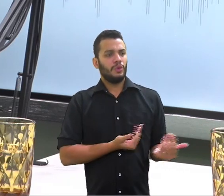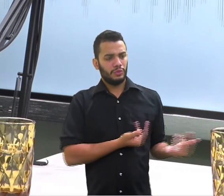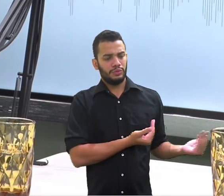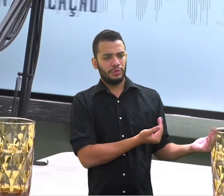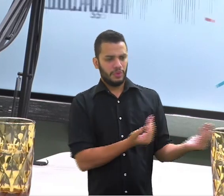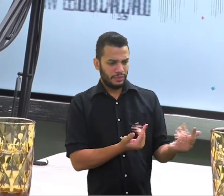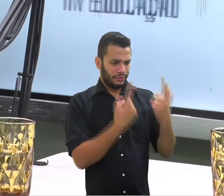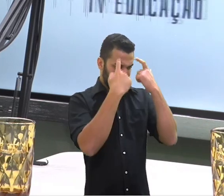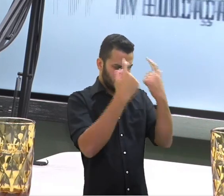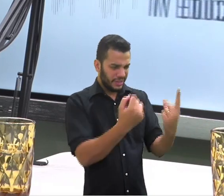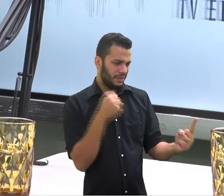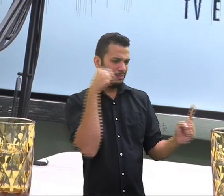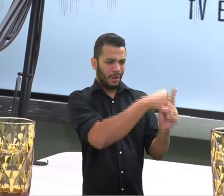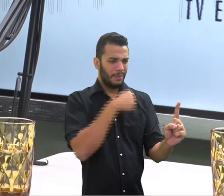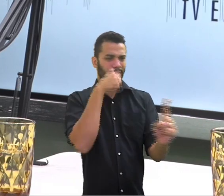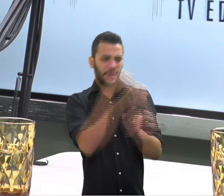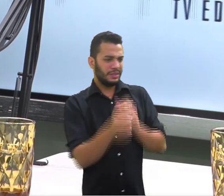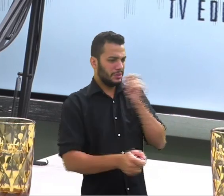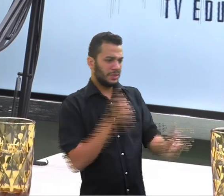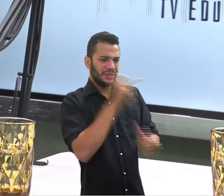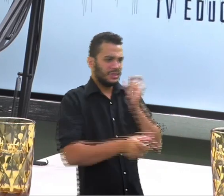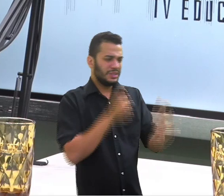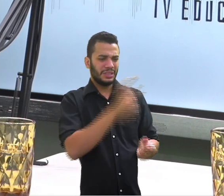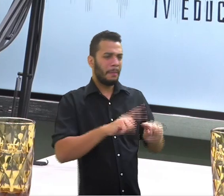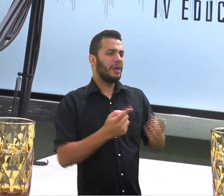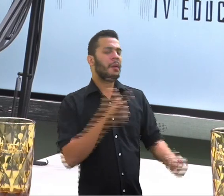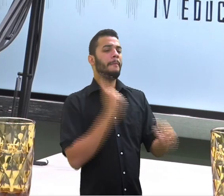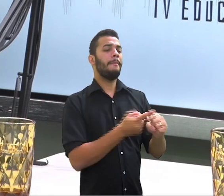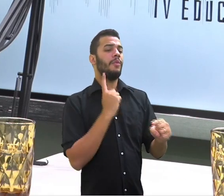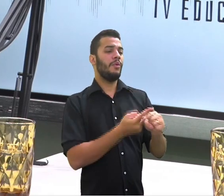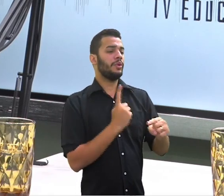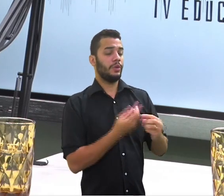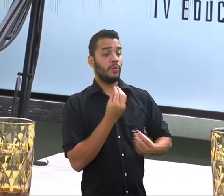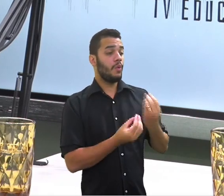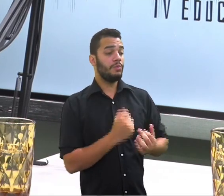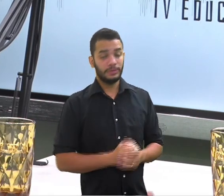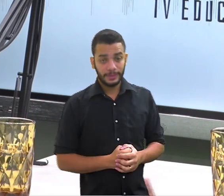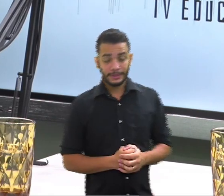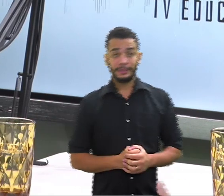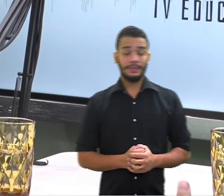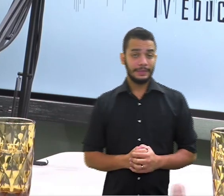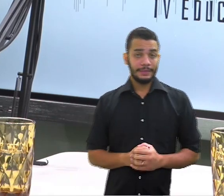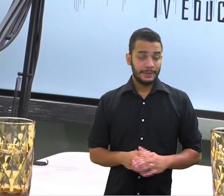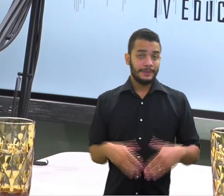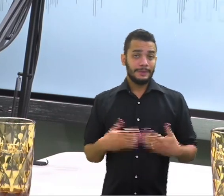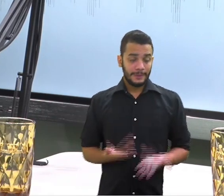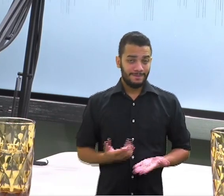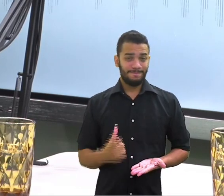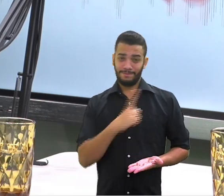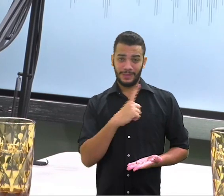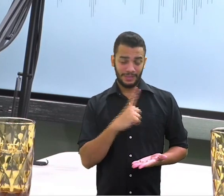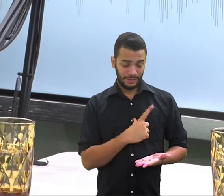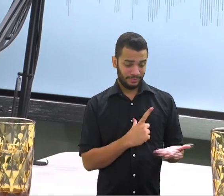fatores. Nós temos a sensação de impunidade, que muitos pensam. É uma frase que eu costumo